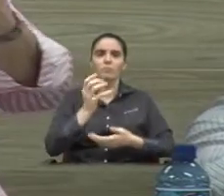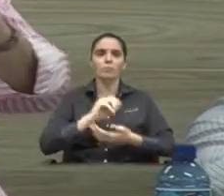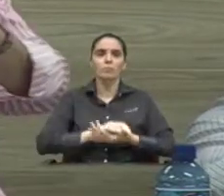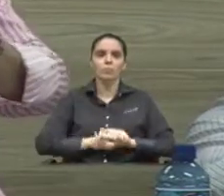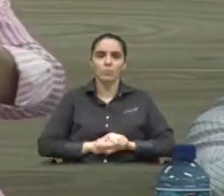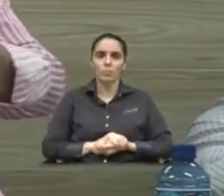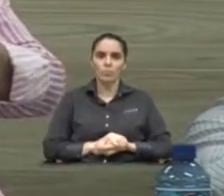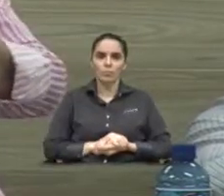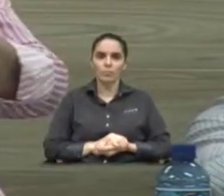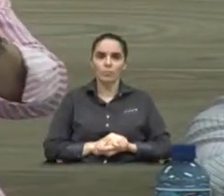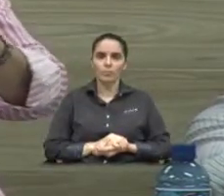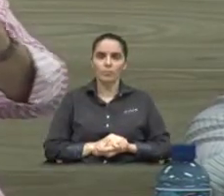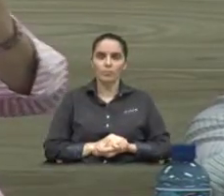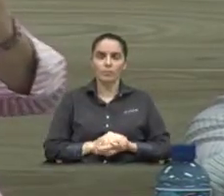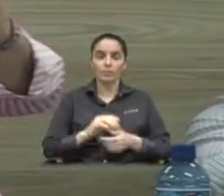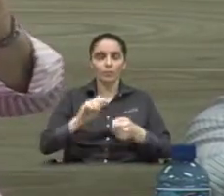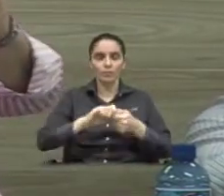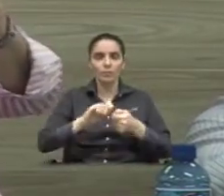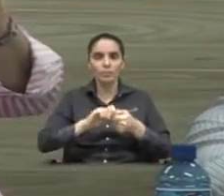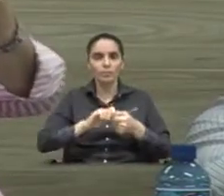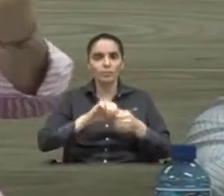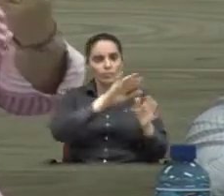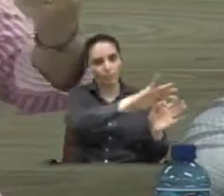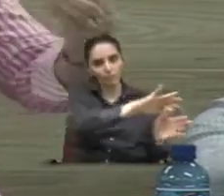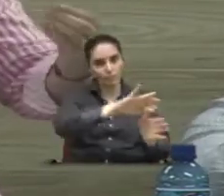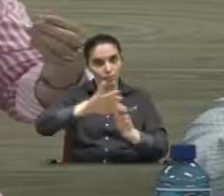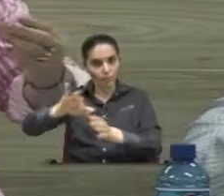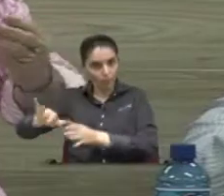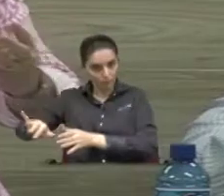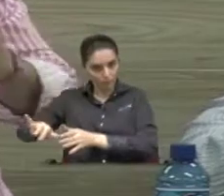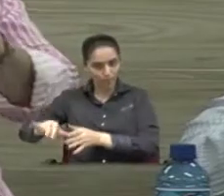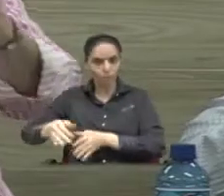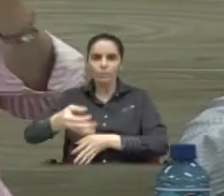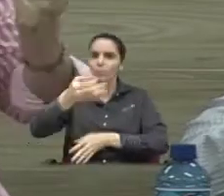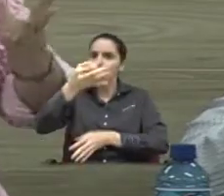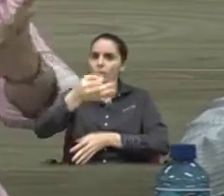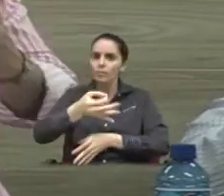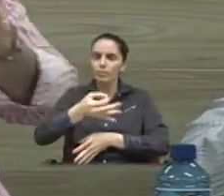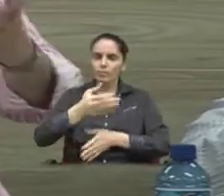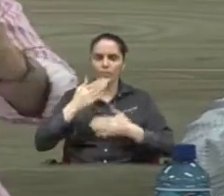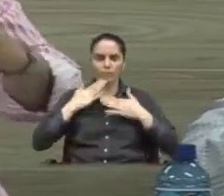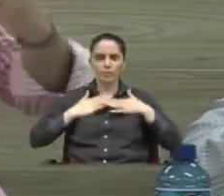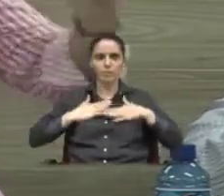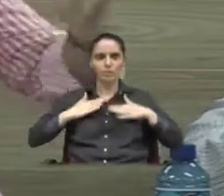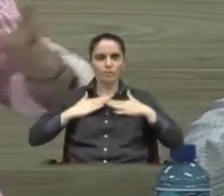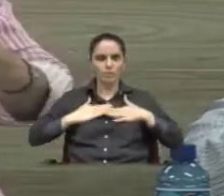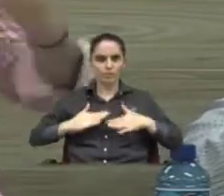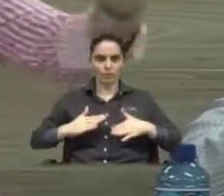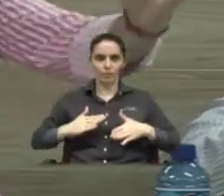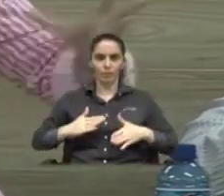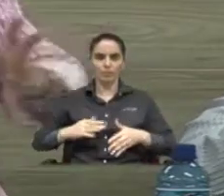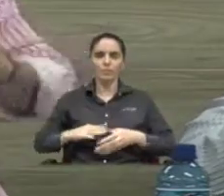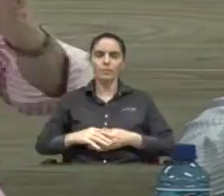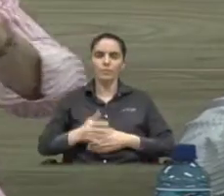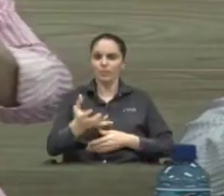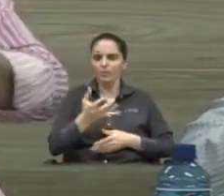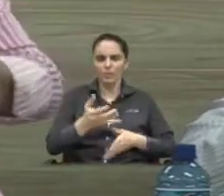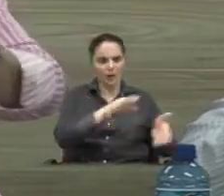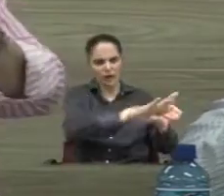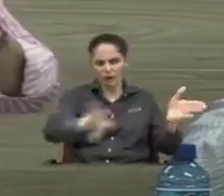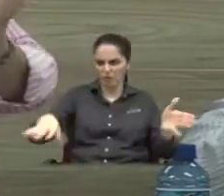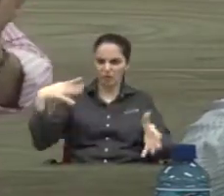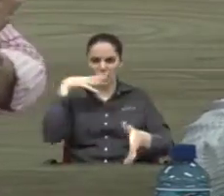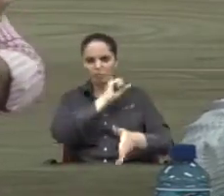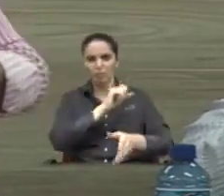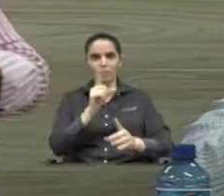A coisa ser feita com serenidade, às vezes ela pode não ser totalmente na hora que a gente queira, porque chega, vai e tira lá de qualquer